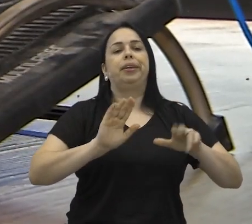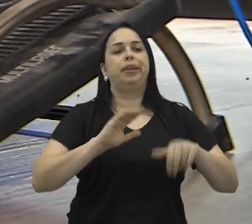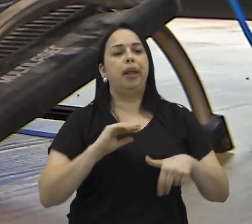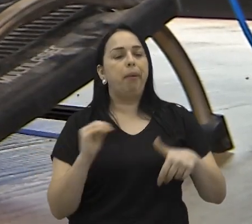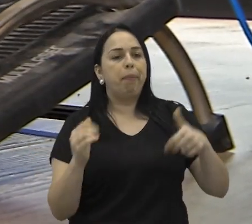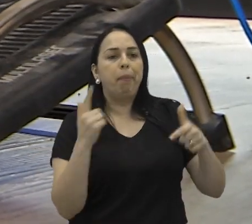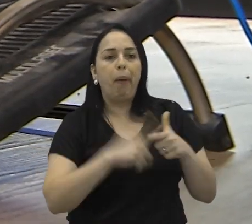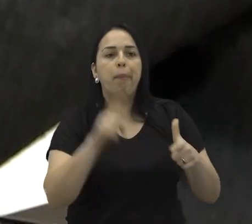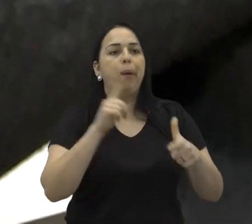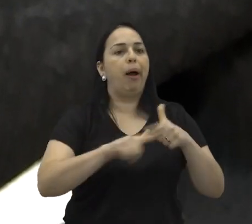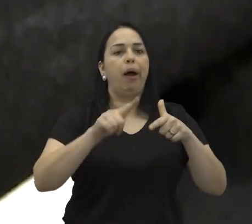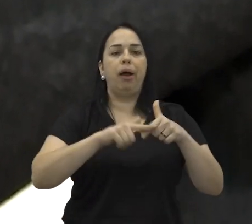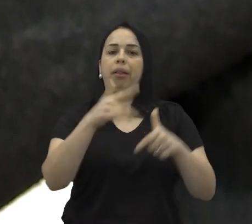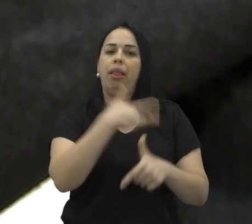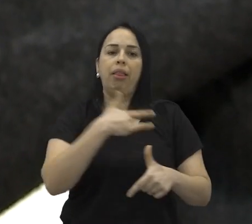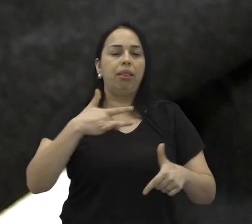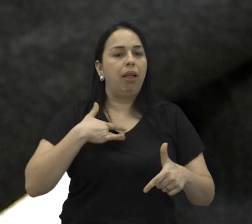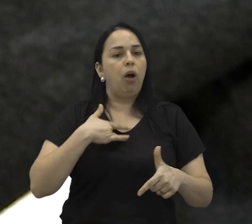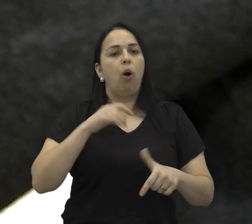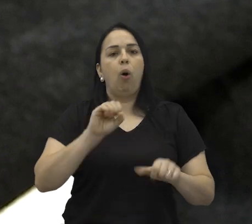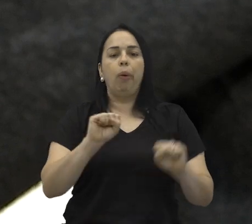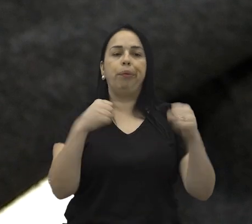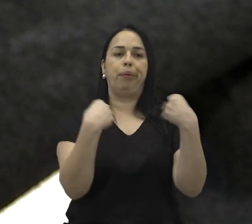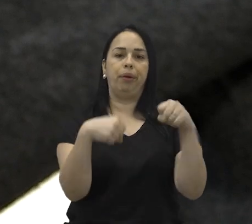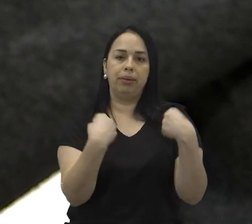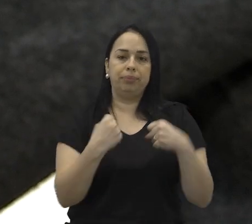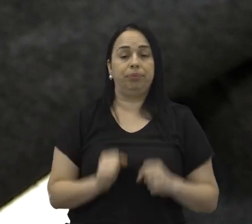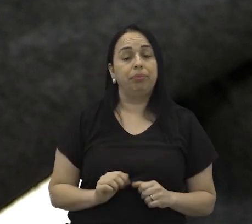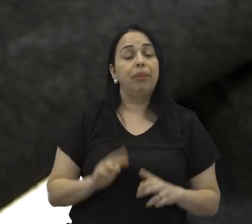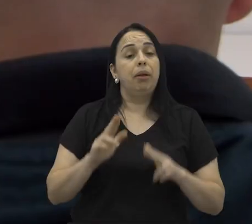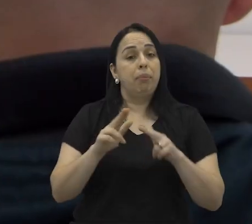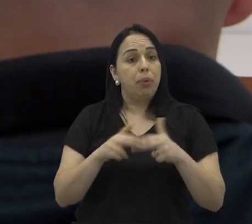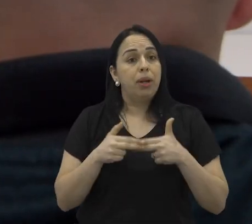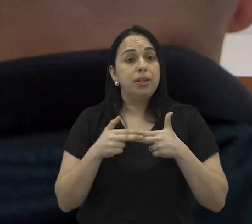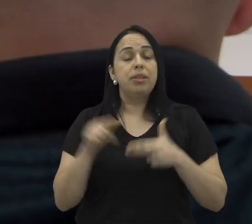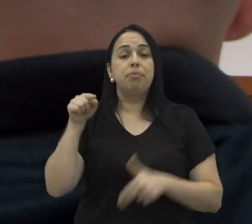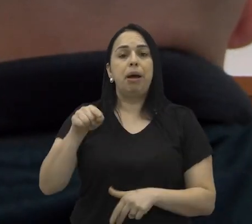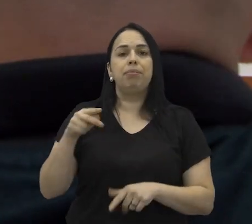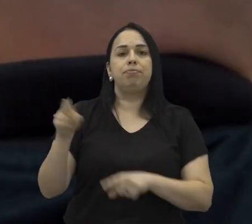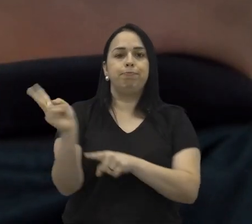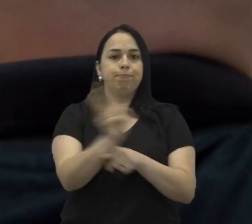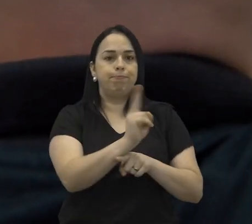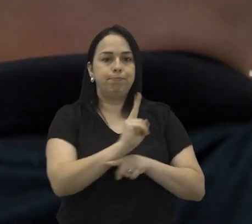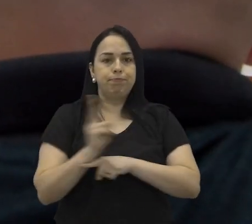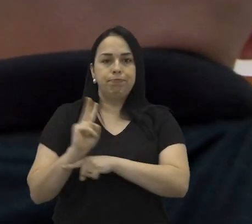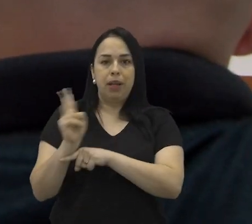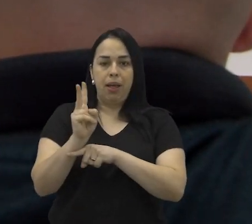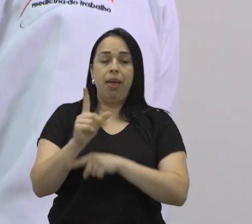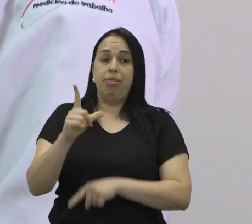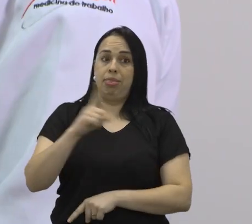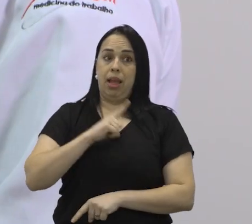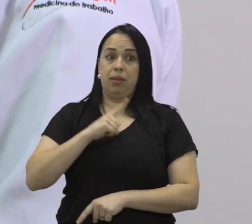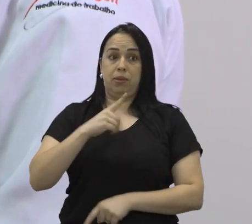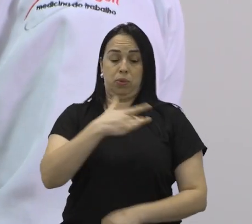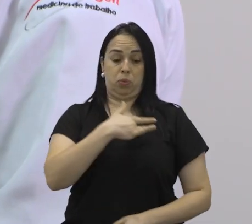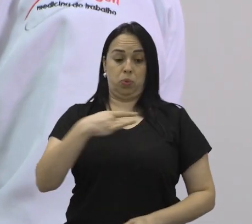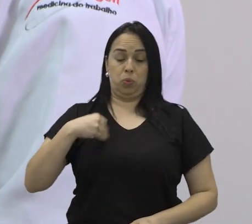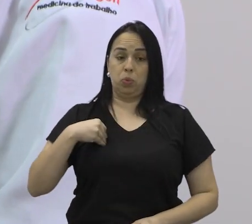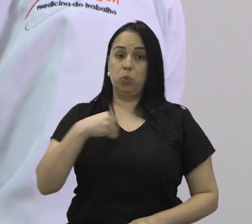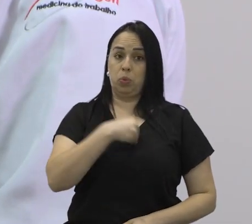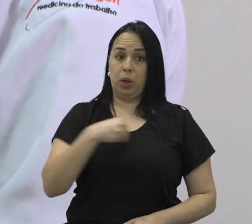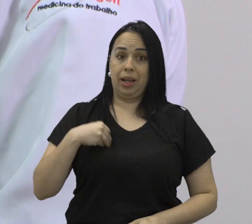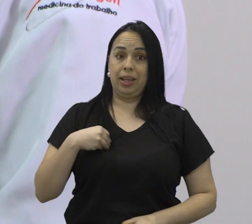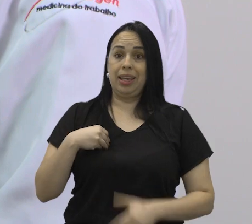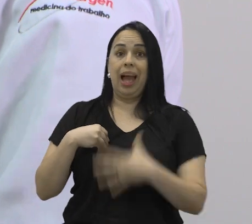sequelas, traumas ou situações de esforço repetitivo. Para garantir esse monitoramento, existem os